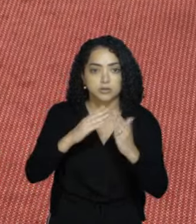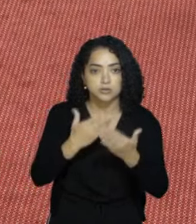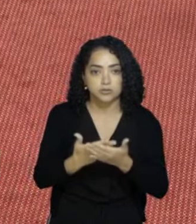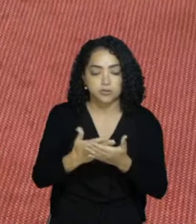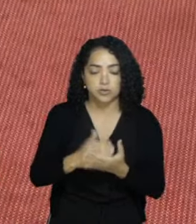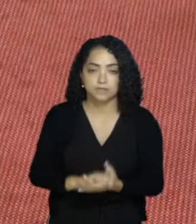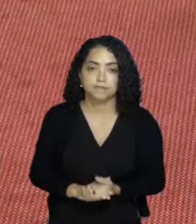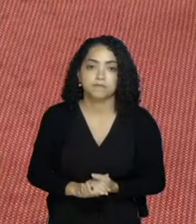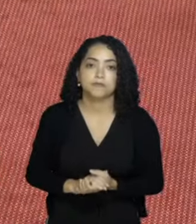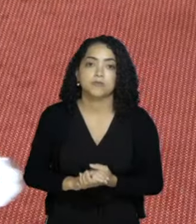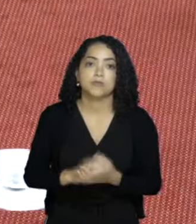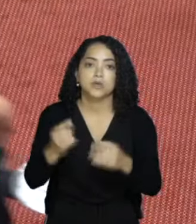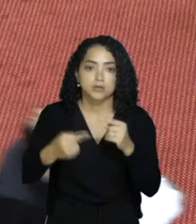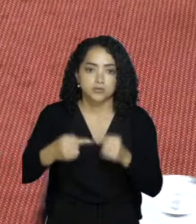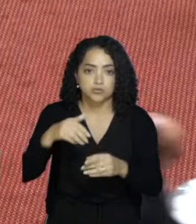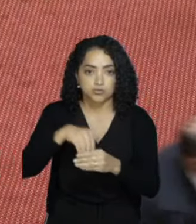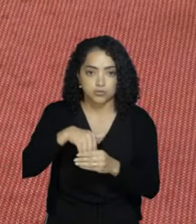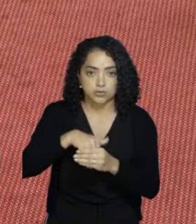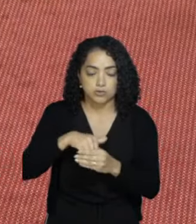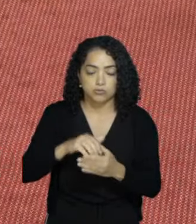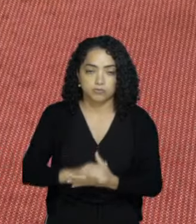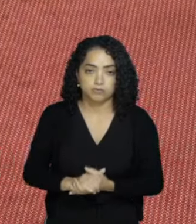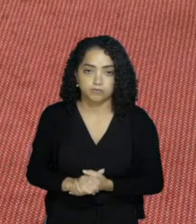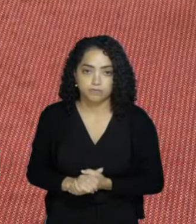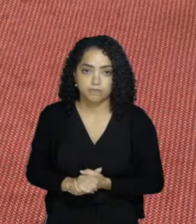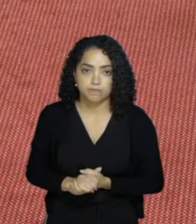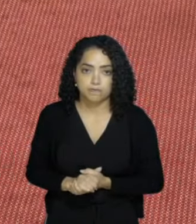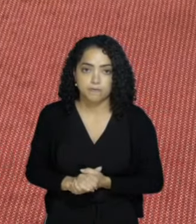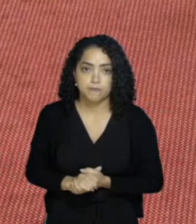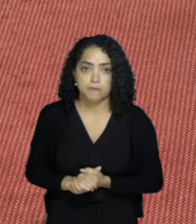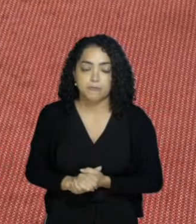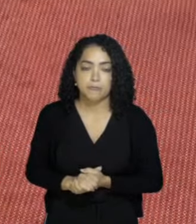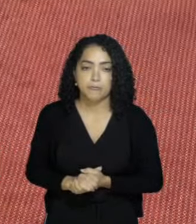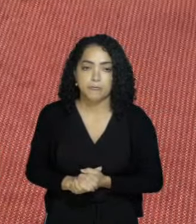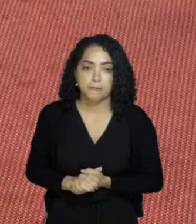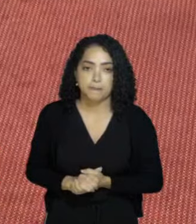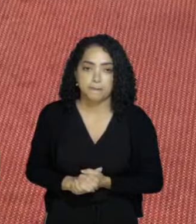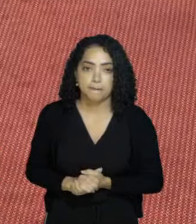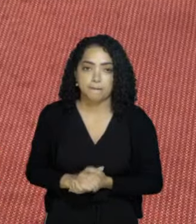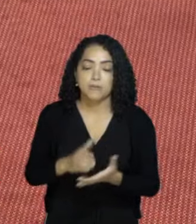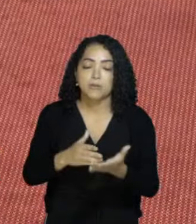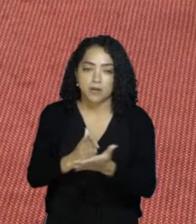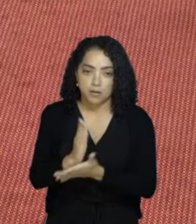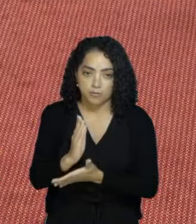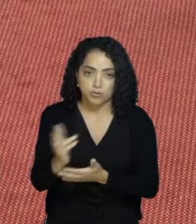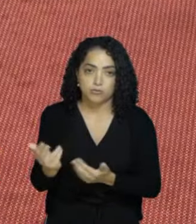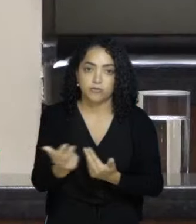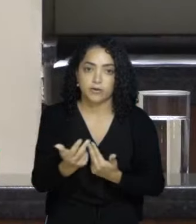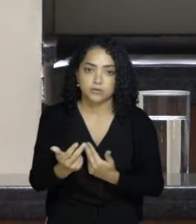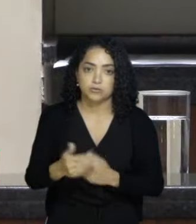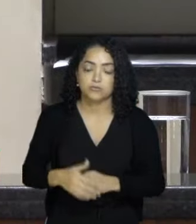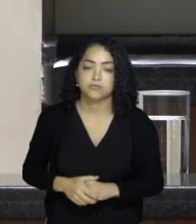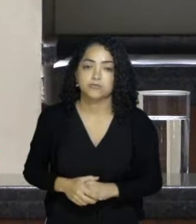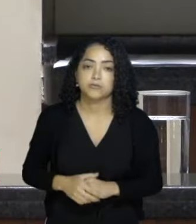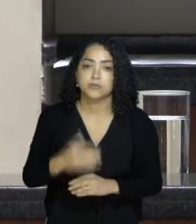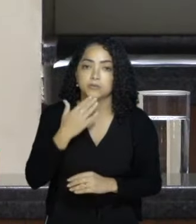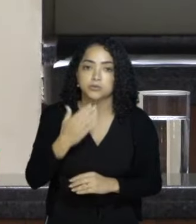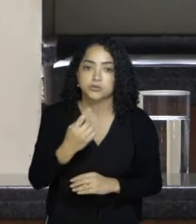Não havendo quem queira discutir, em votação. Deputados que aprovam, permaneçam como se encontram. Aprovado por unanimidade. Pedido de